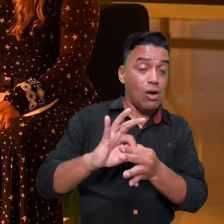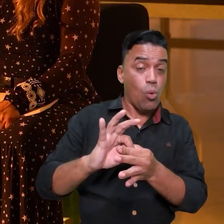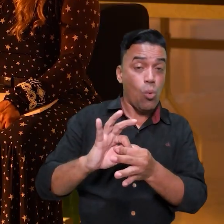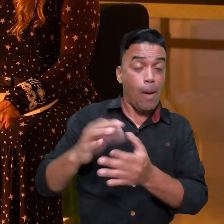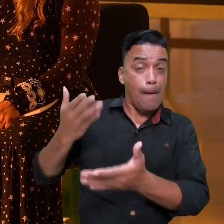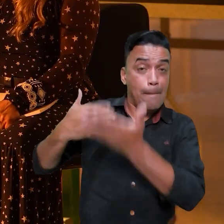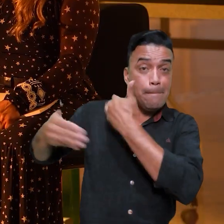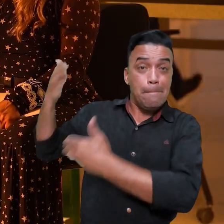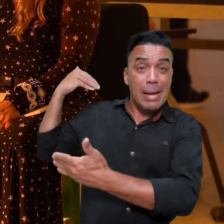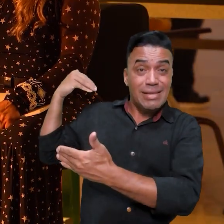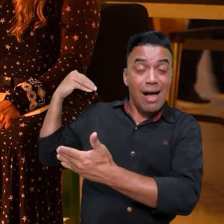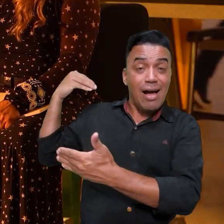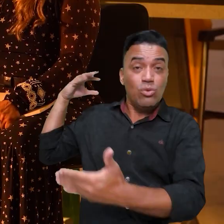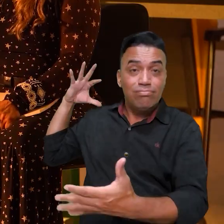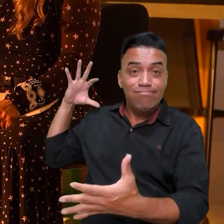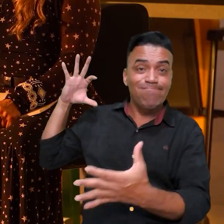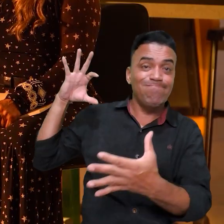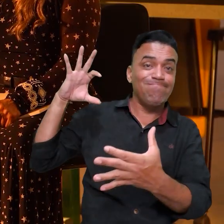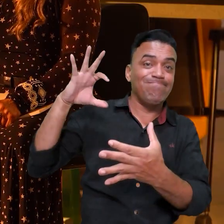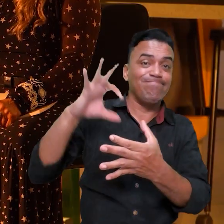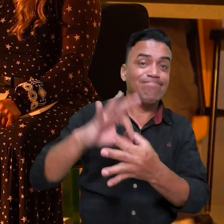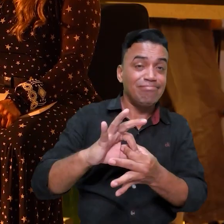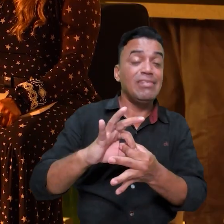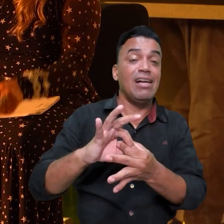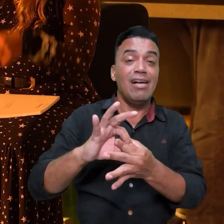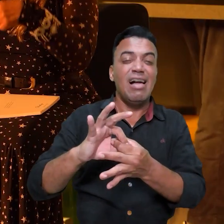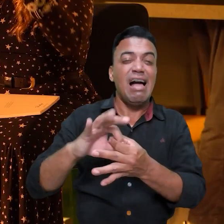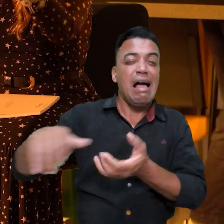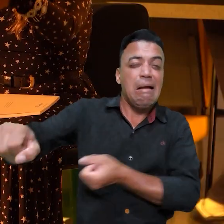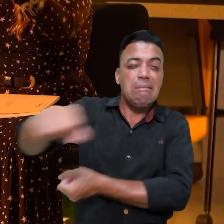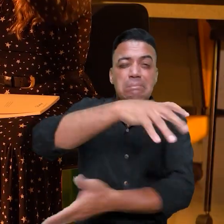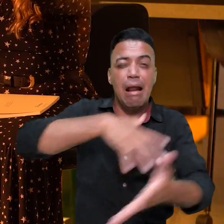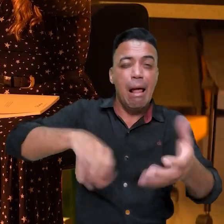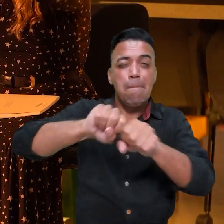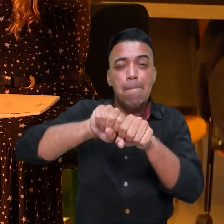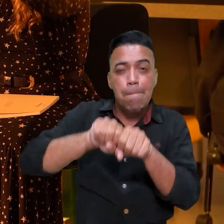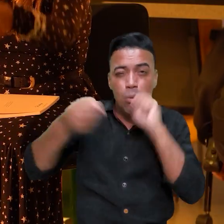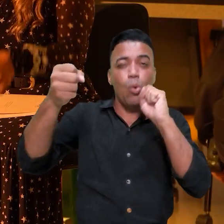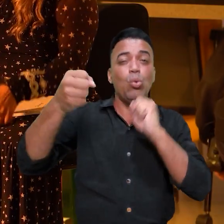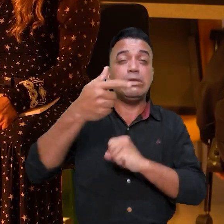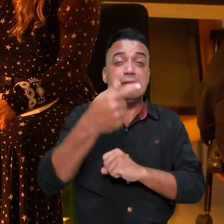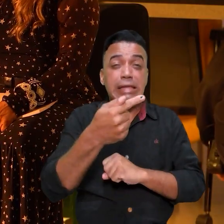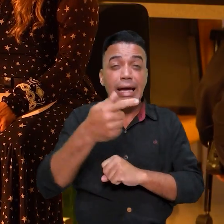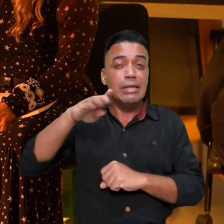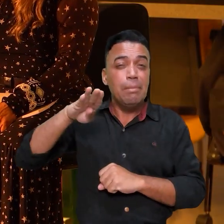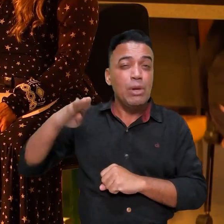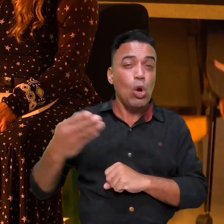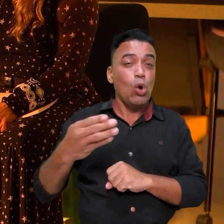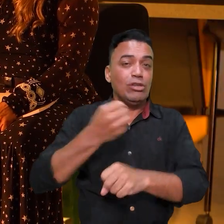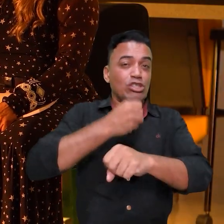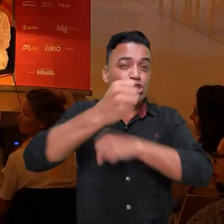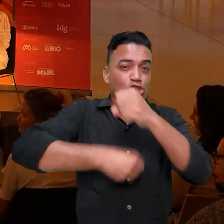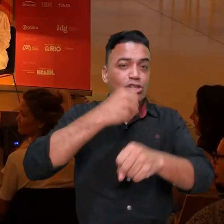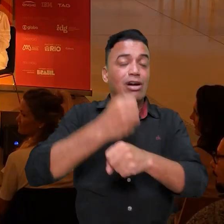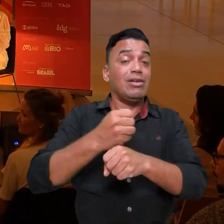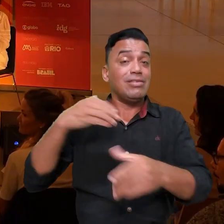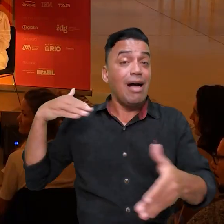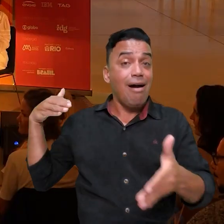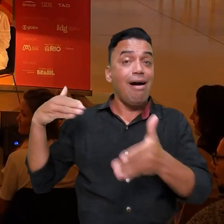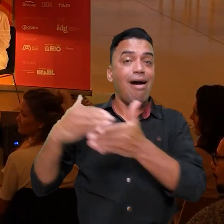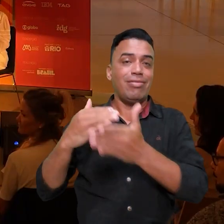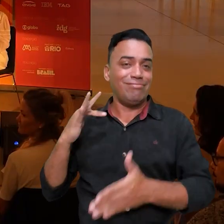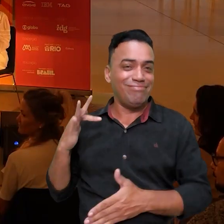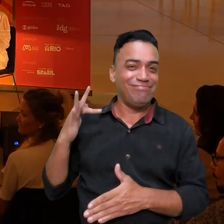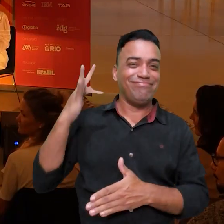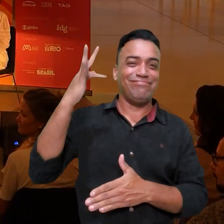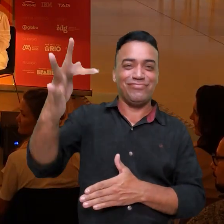nosso passado, desde o Big Bang, há 7 bilhões de anos, até o futuro, que,